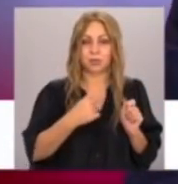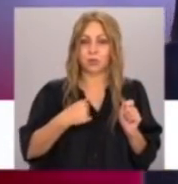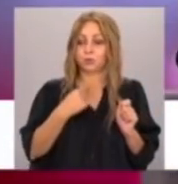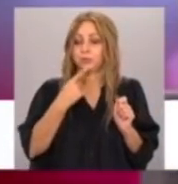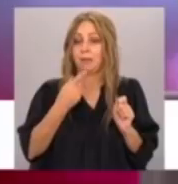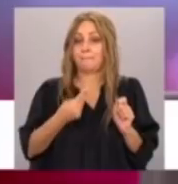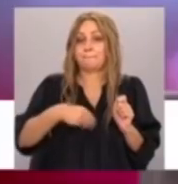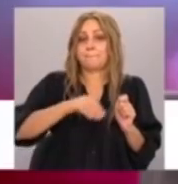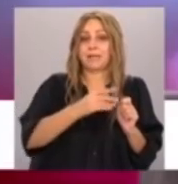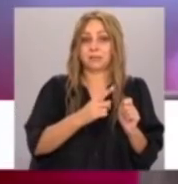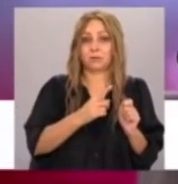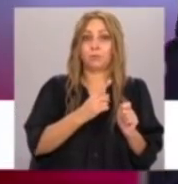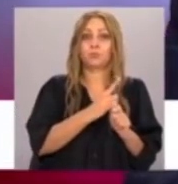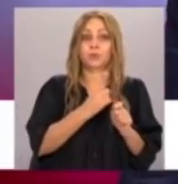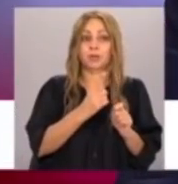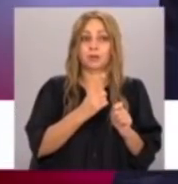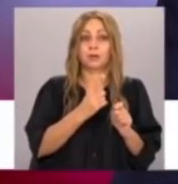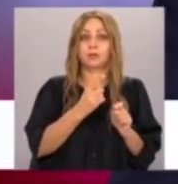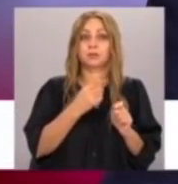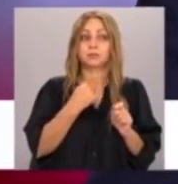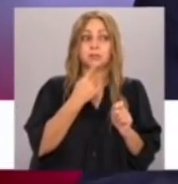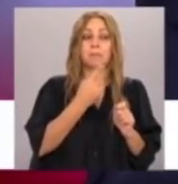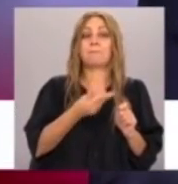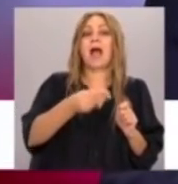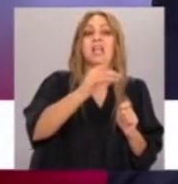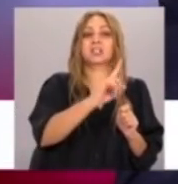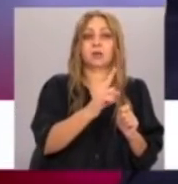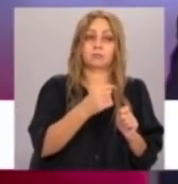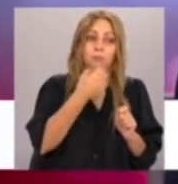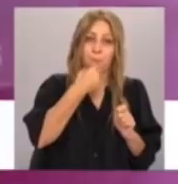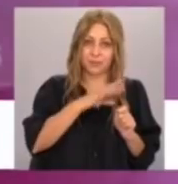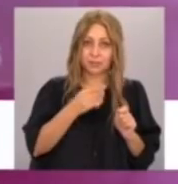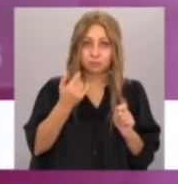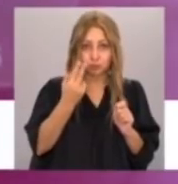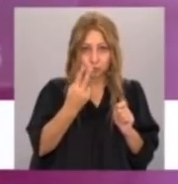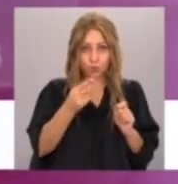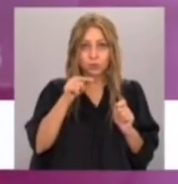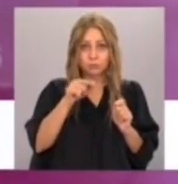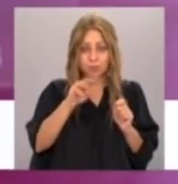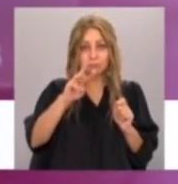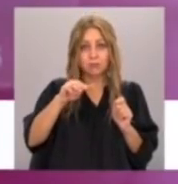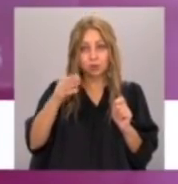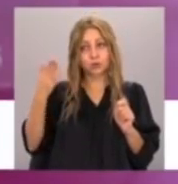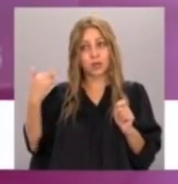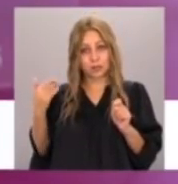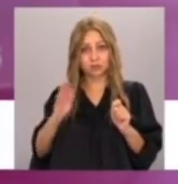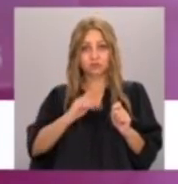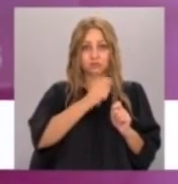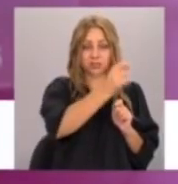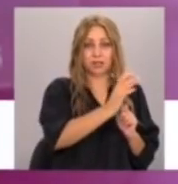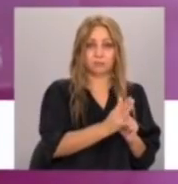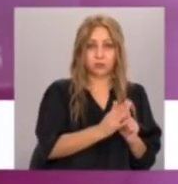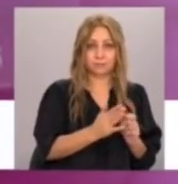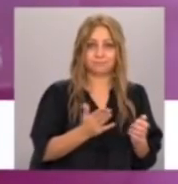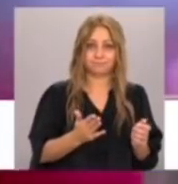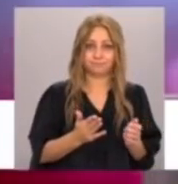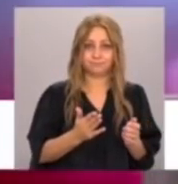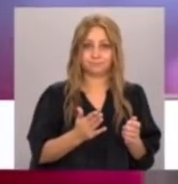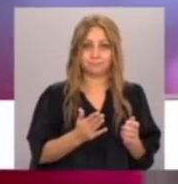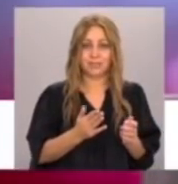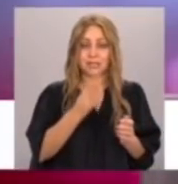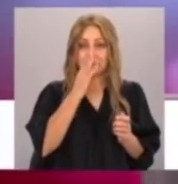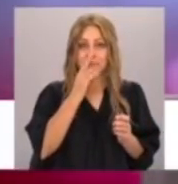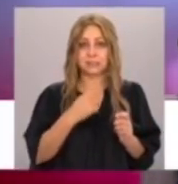textão porque senão perto esses dois mil milhões tenho dizer Pronto agora é preciso capitalizar A tá porque assim que privatizar sua nem mais um questão